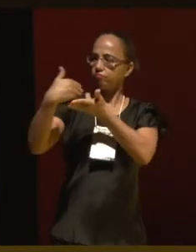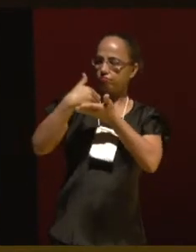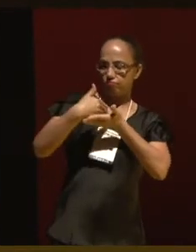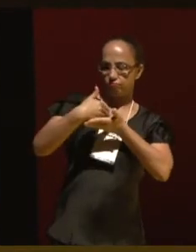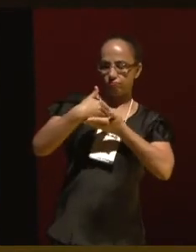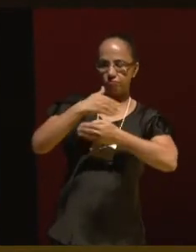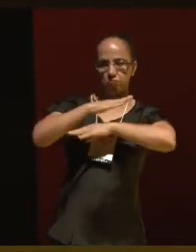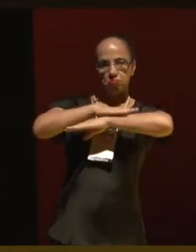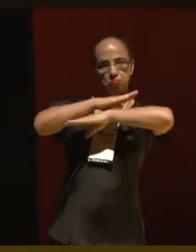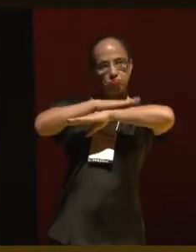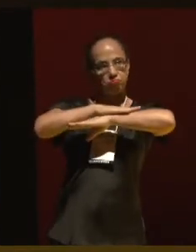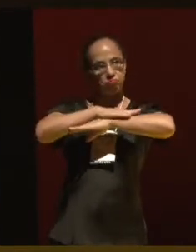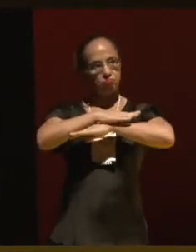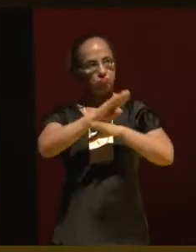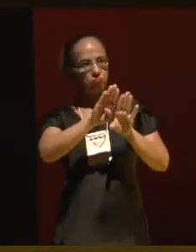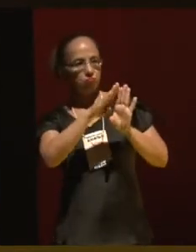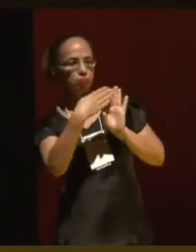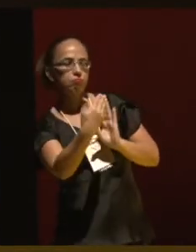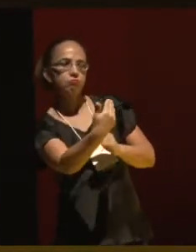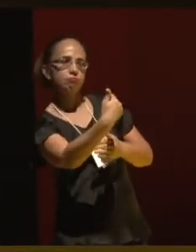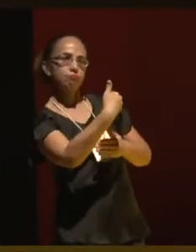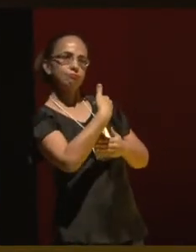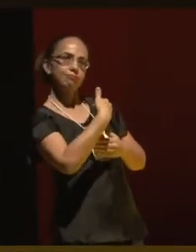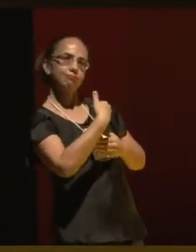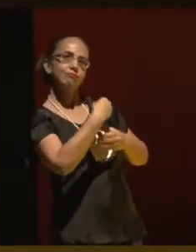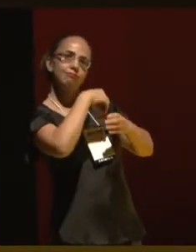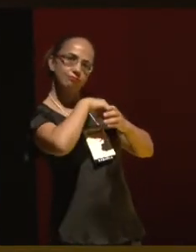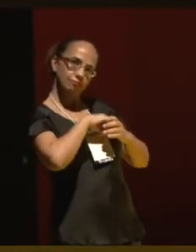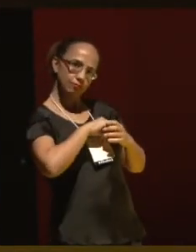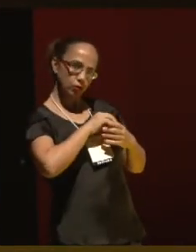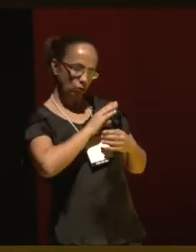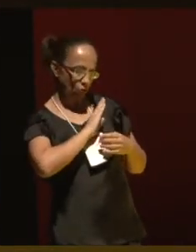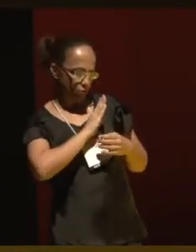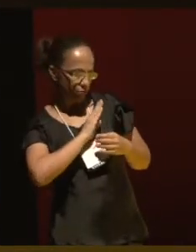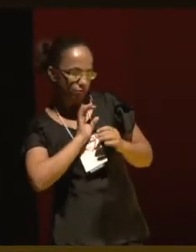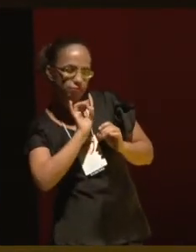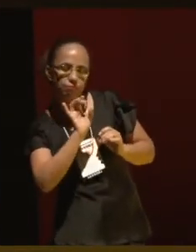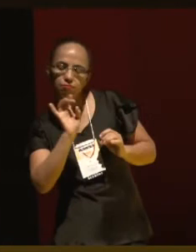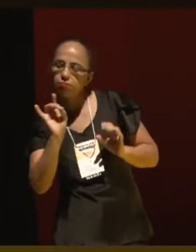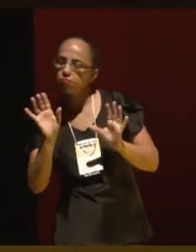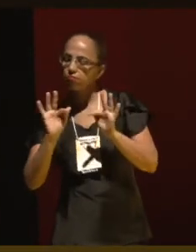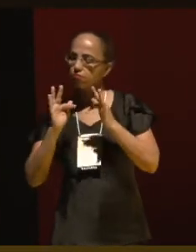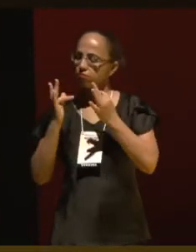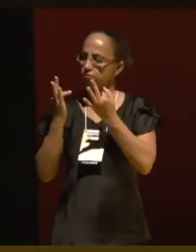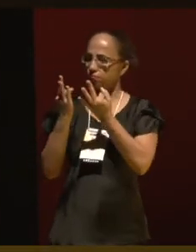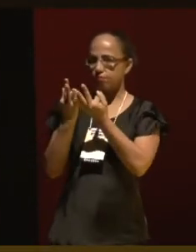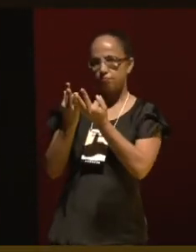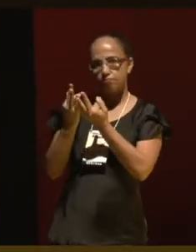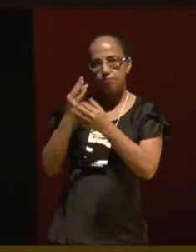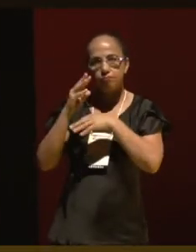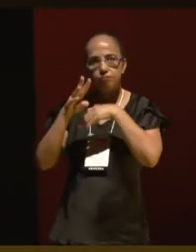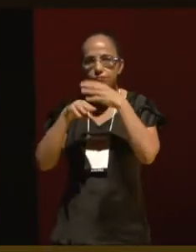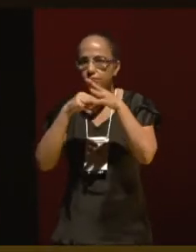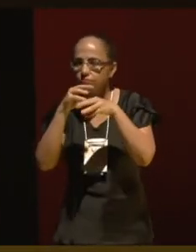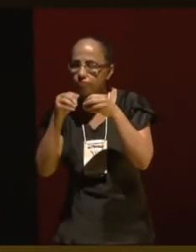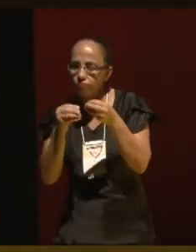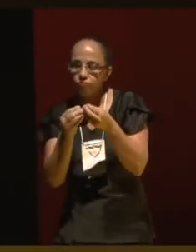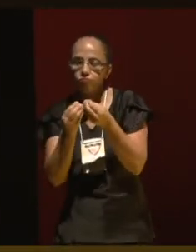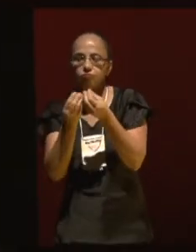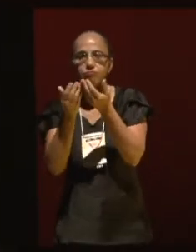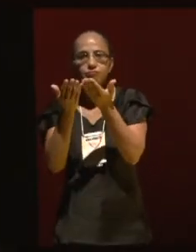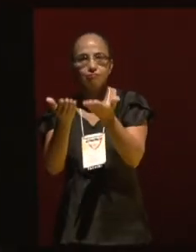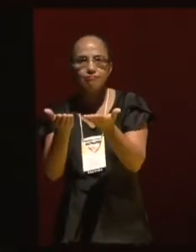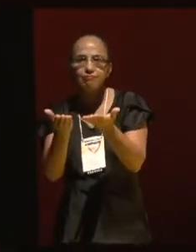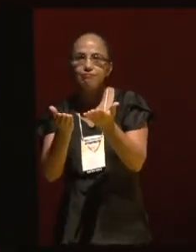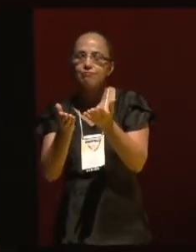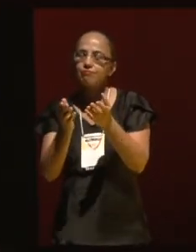pelas portas, entra no coração de cada uma das famílias e presenteia-lhes com